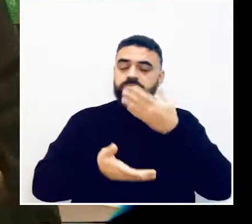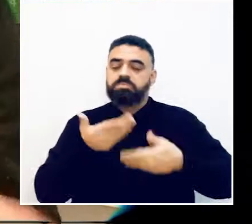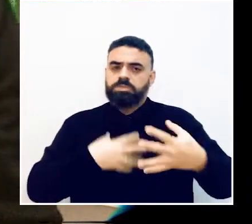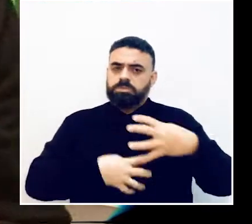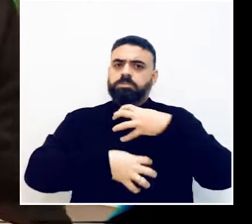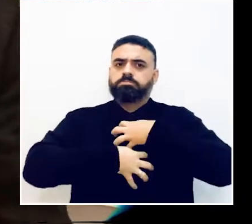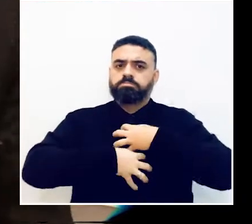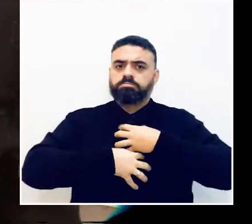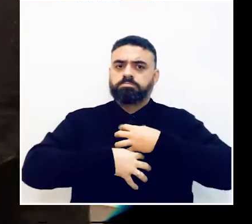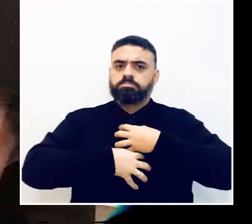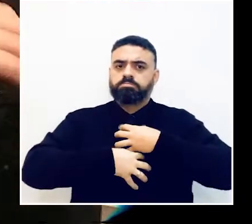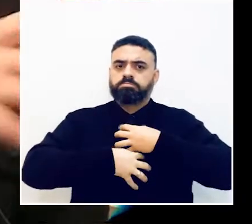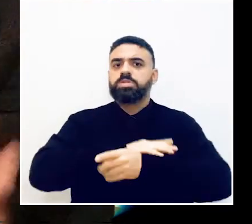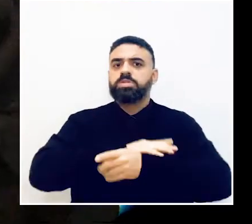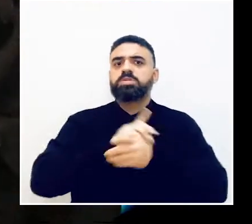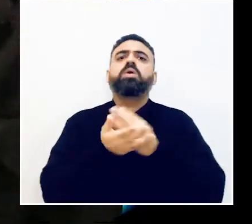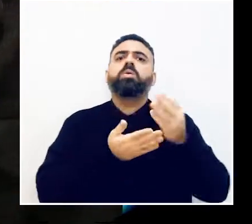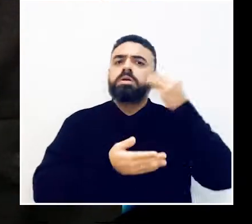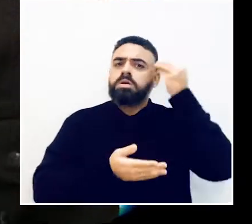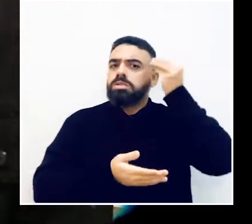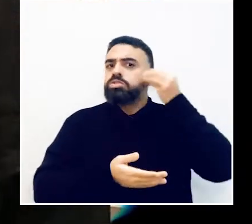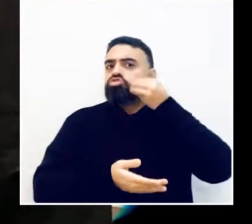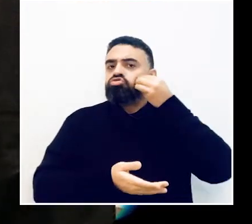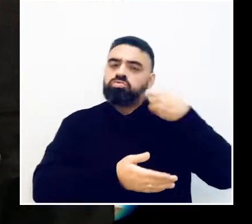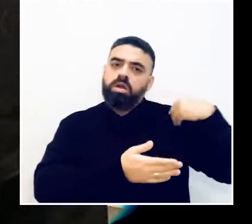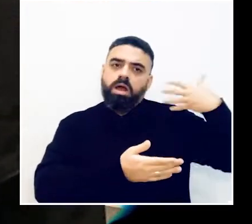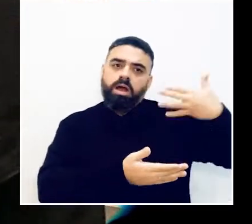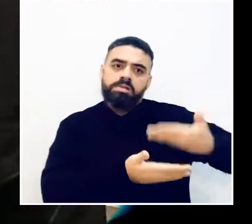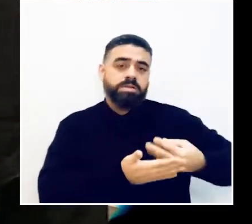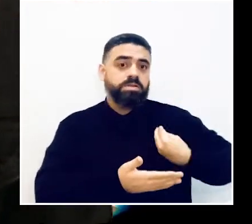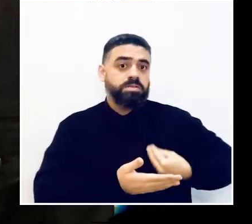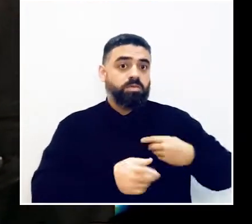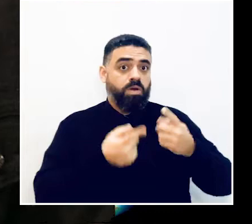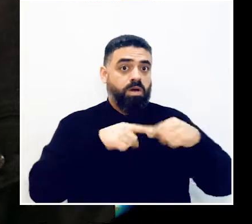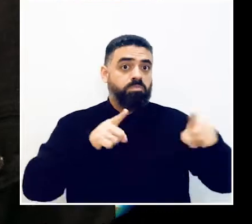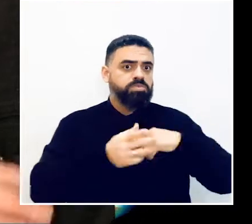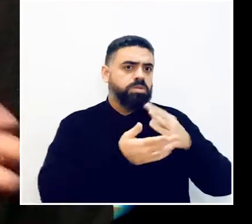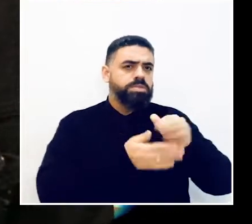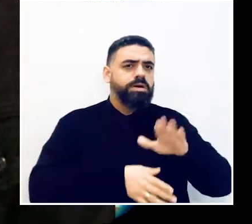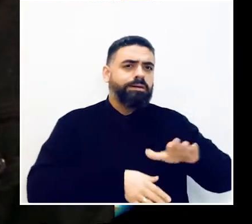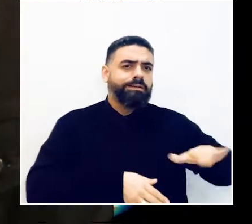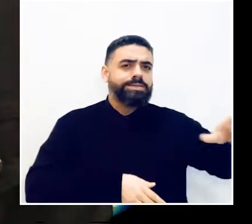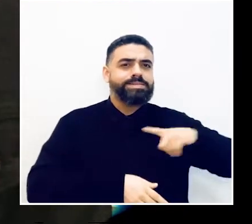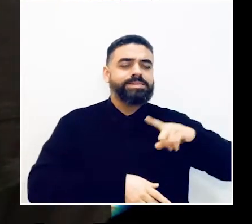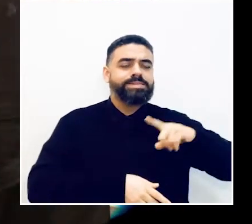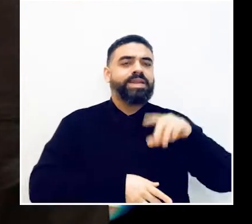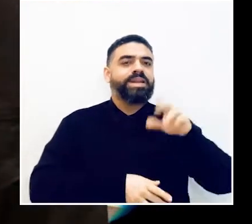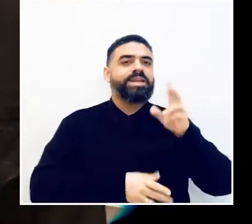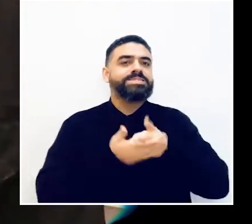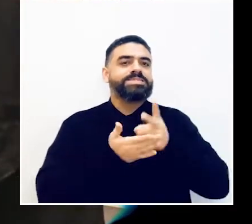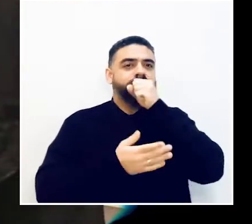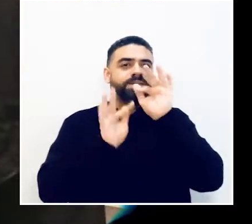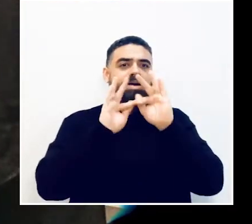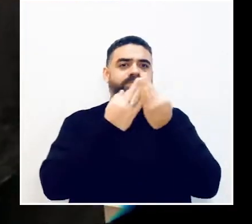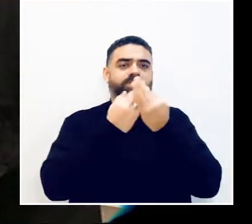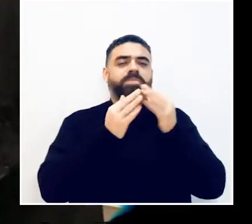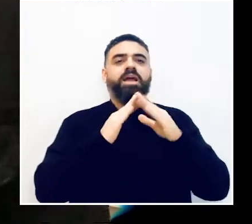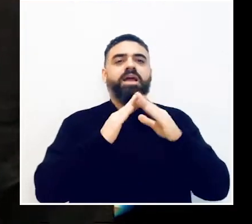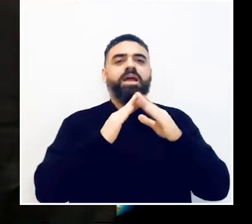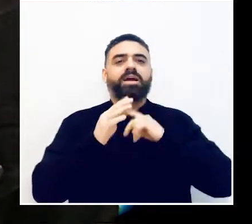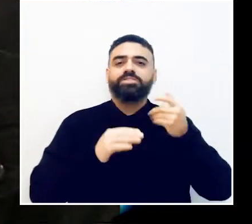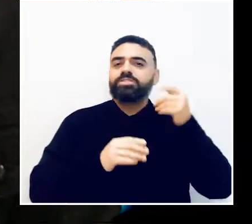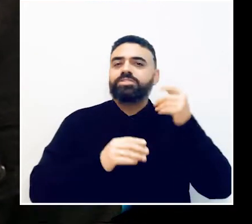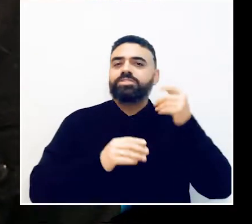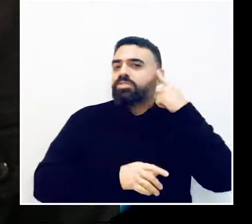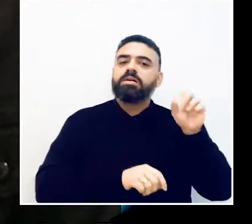com os meus pais, aos sábados, colocando os discos de música para a gente escutar, para a gente ter um sábado animado, interessante, juntos ali